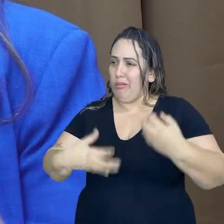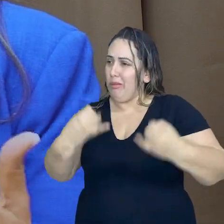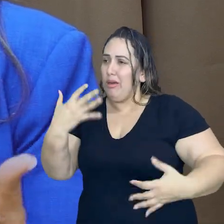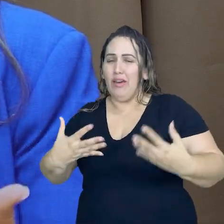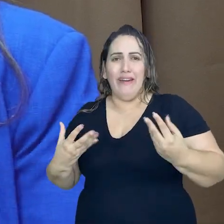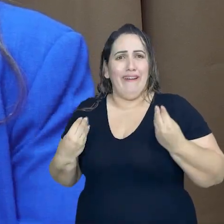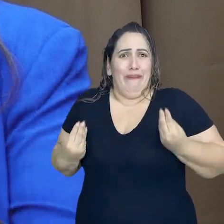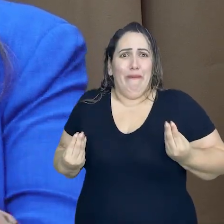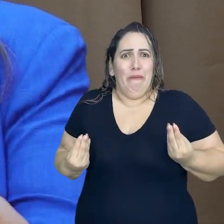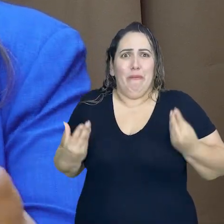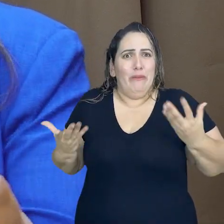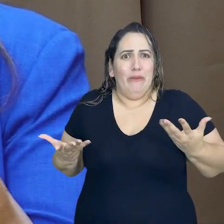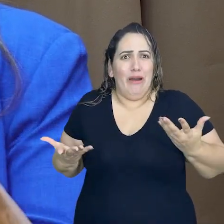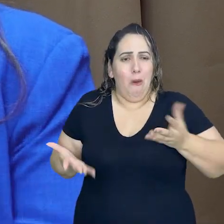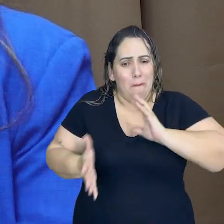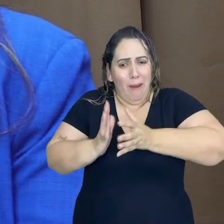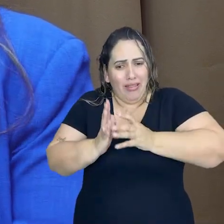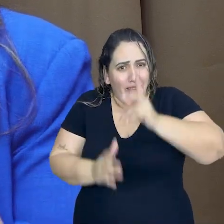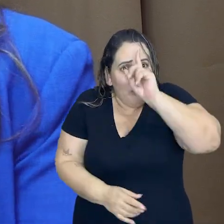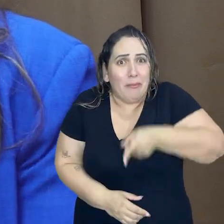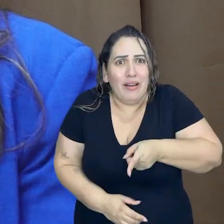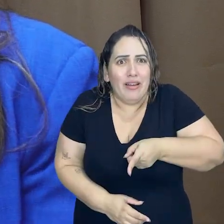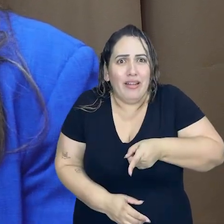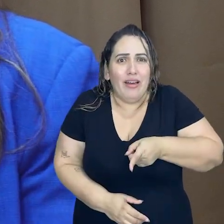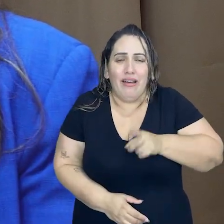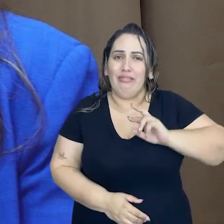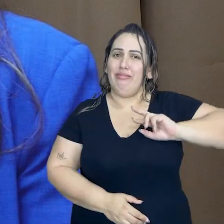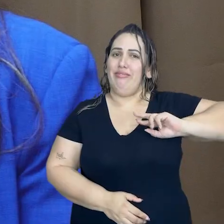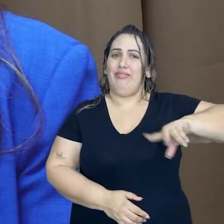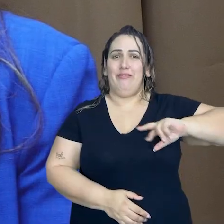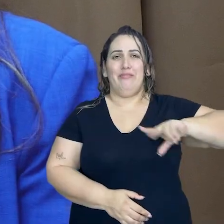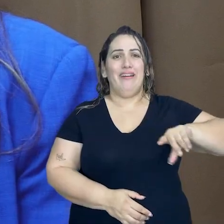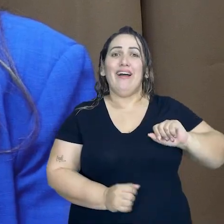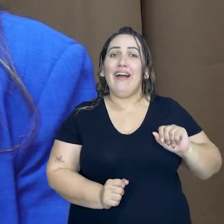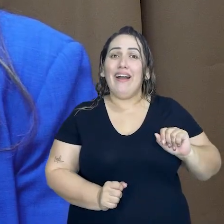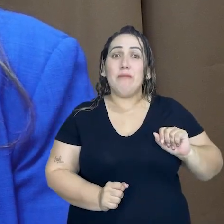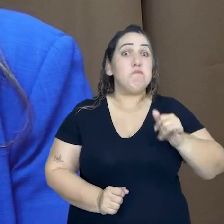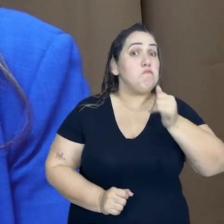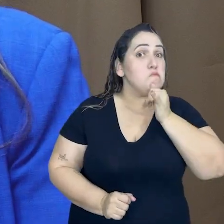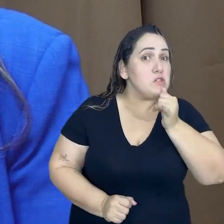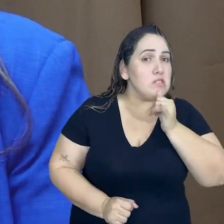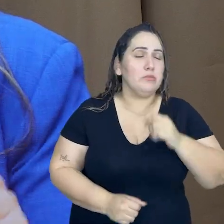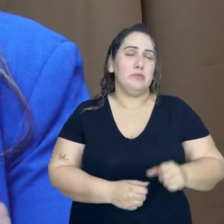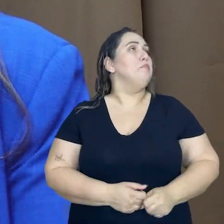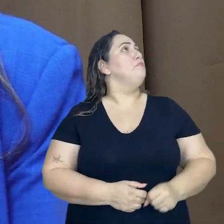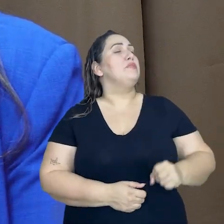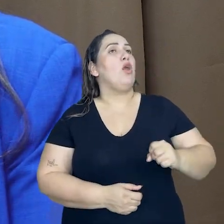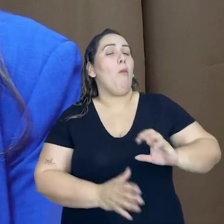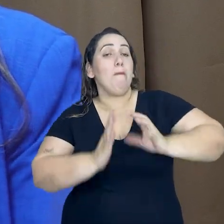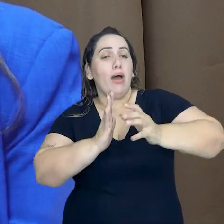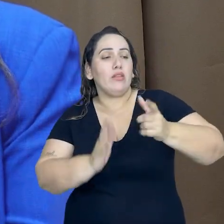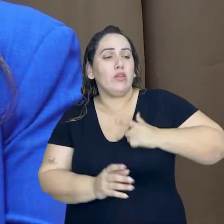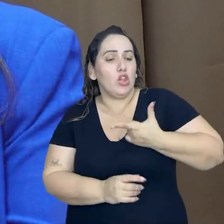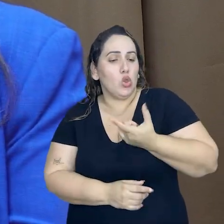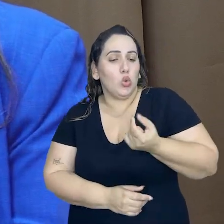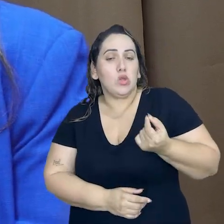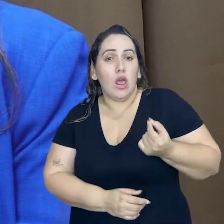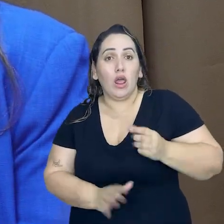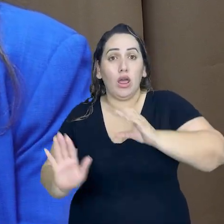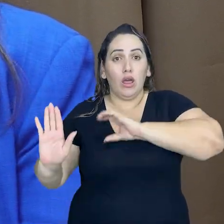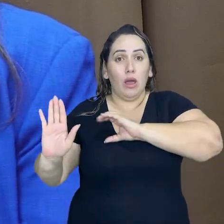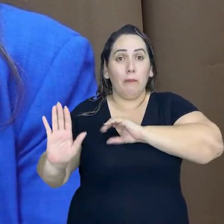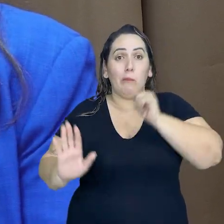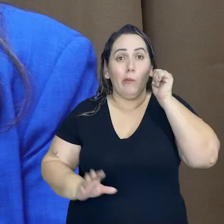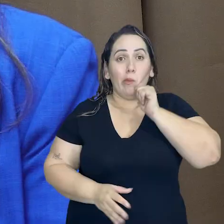dizer que se um partido tem uma nominata, vamos supor, 200 candidatas mulheres, ele beneficiar 5, 6, e ele